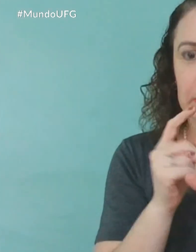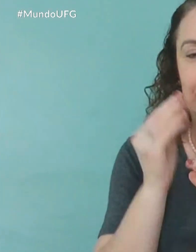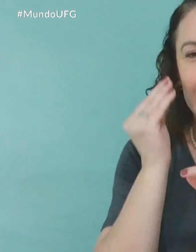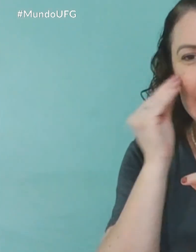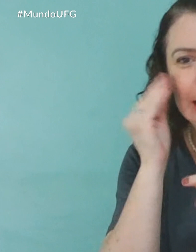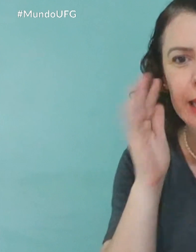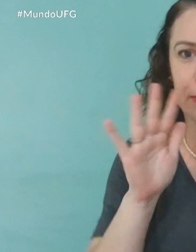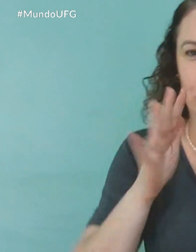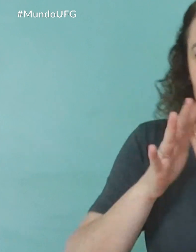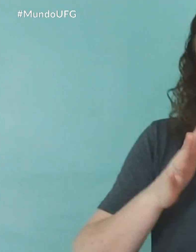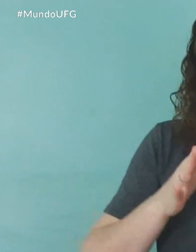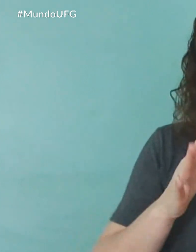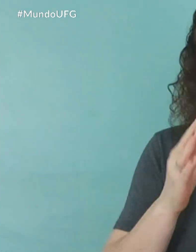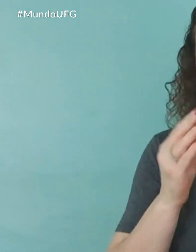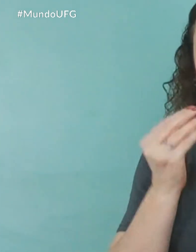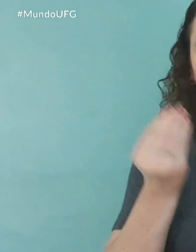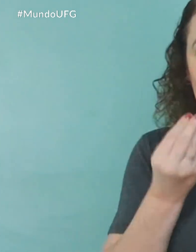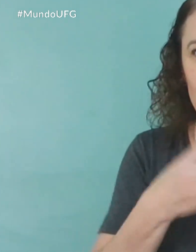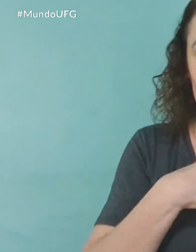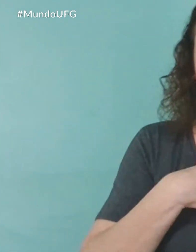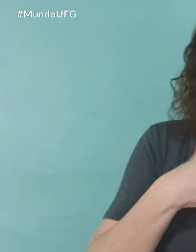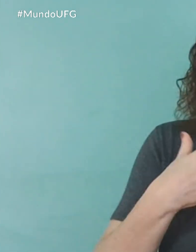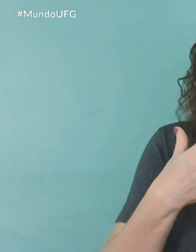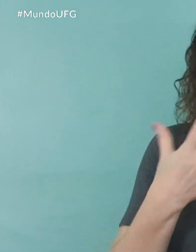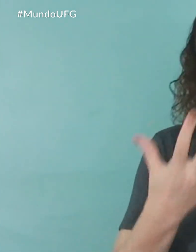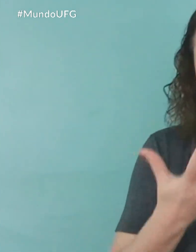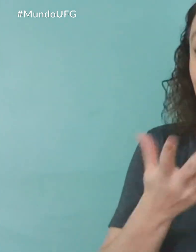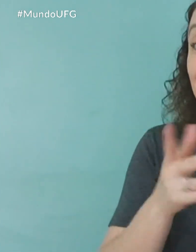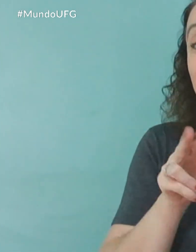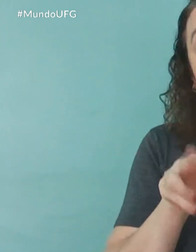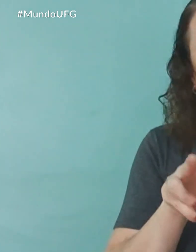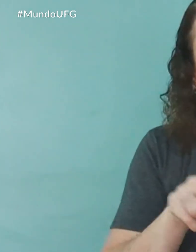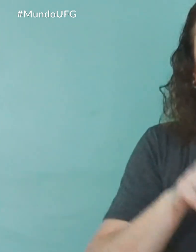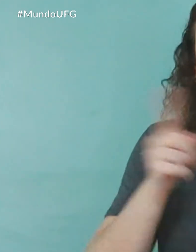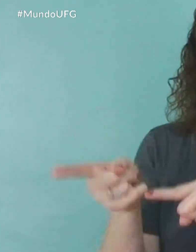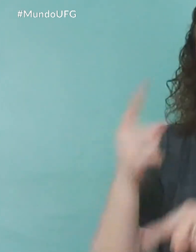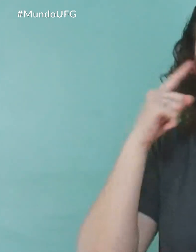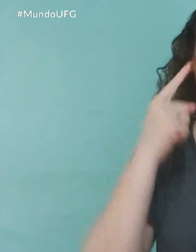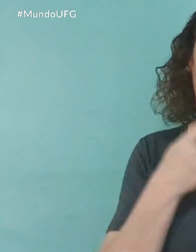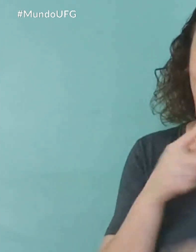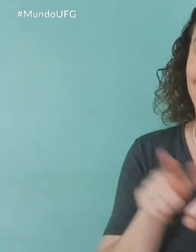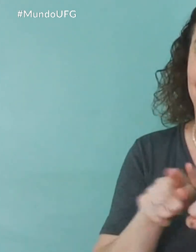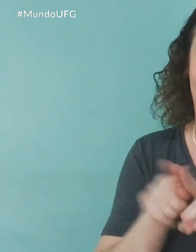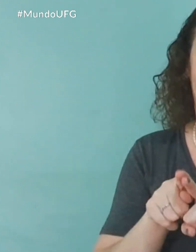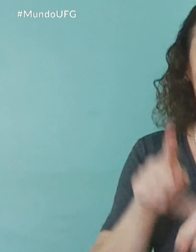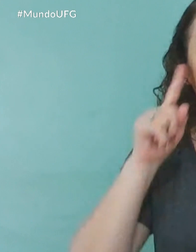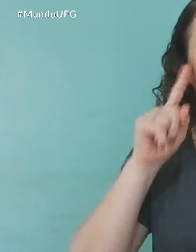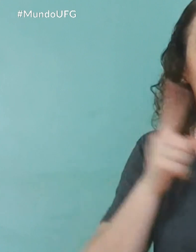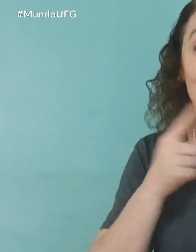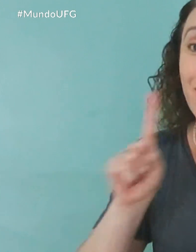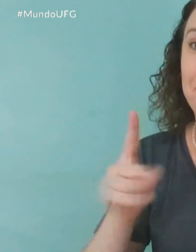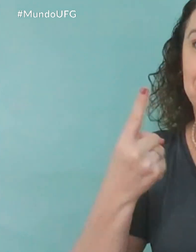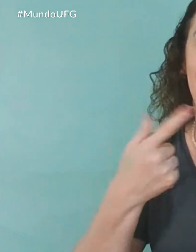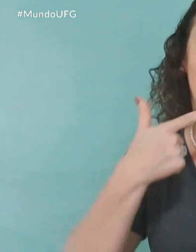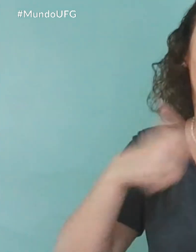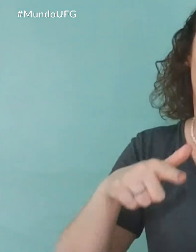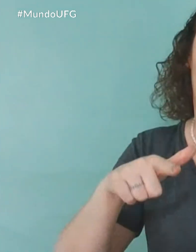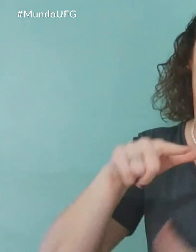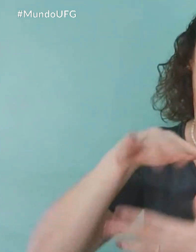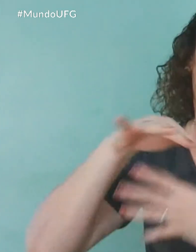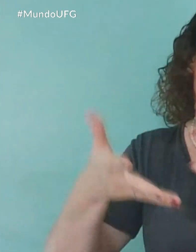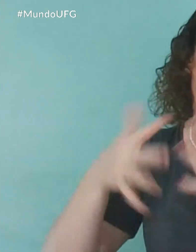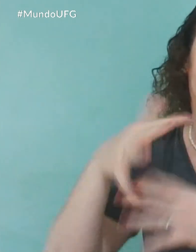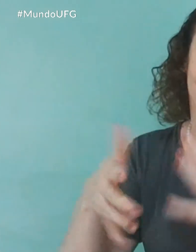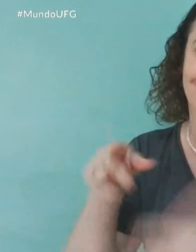língua, é confortável, mas se você for ler em inglês, você vai ter algumas dificuldades. Da mesma